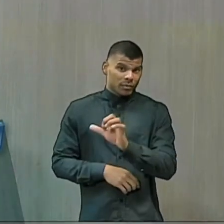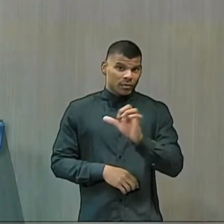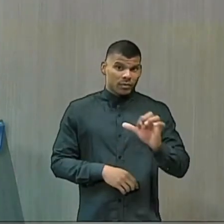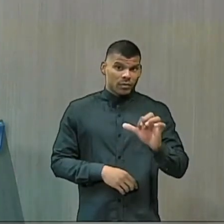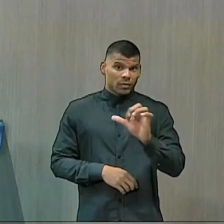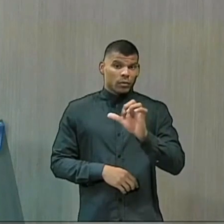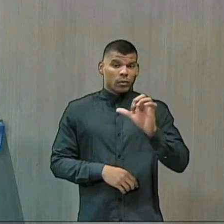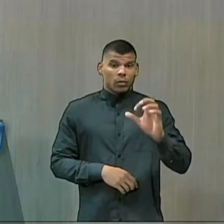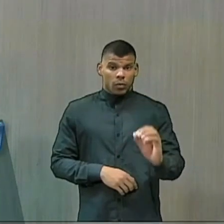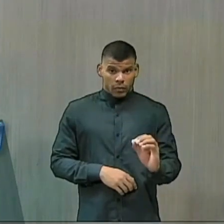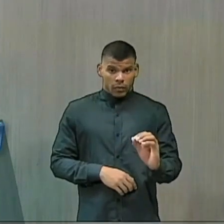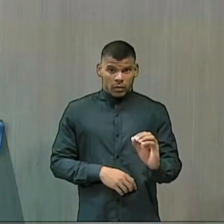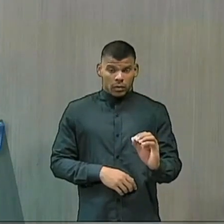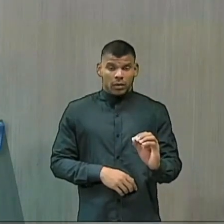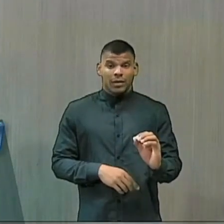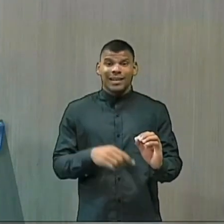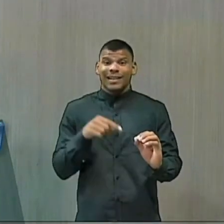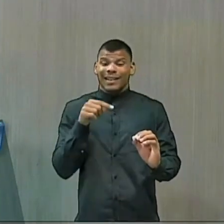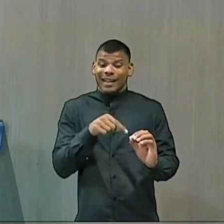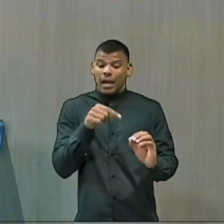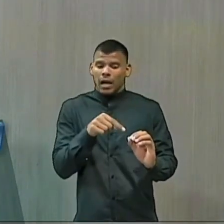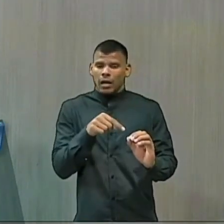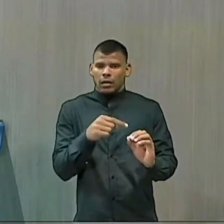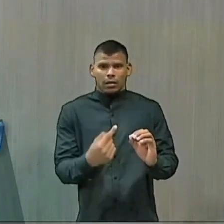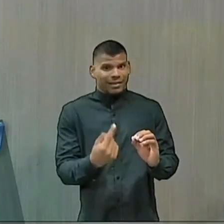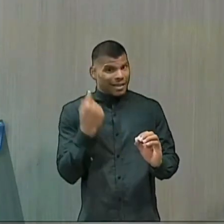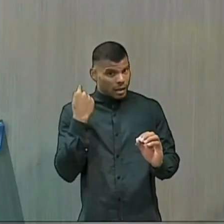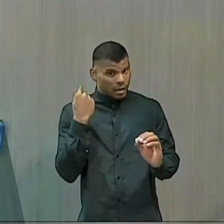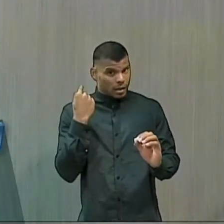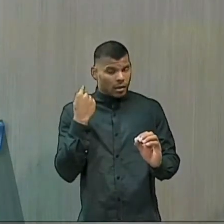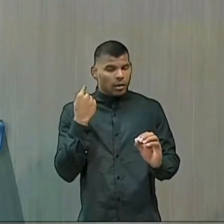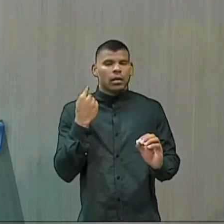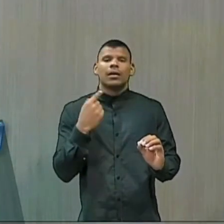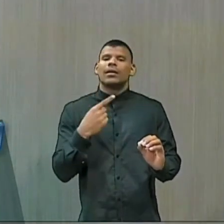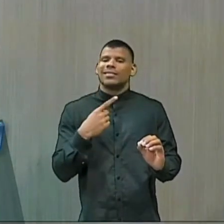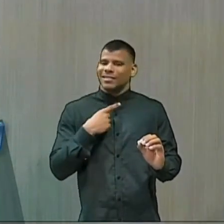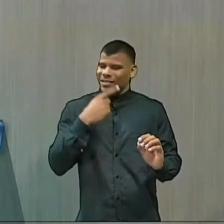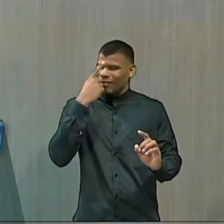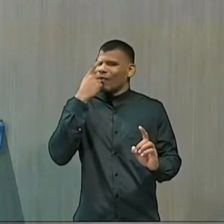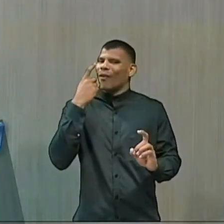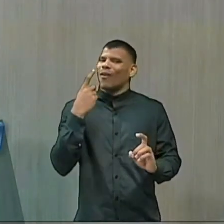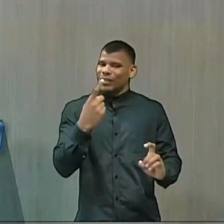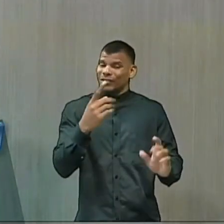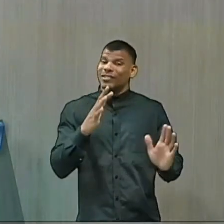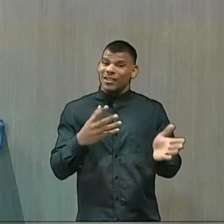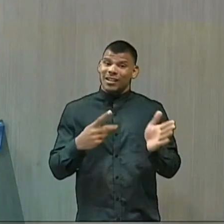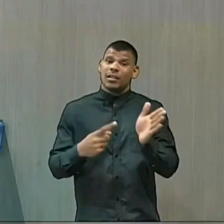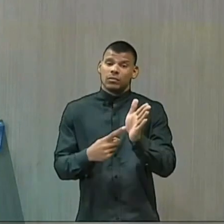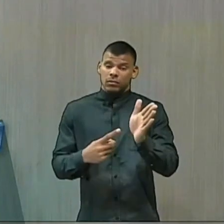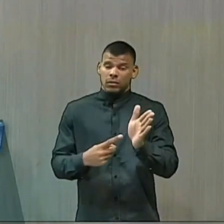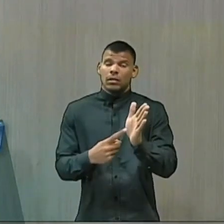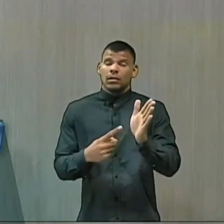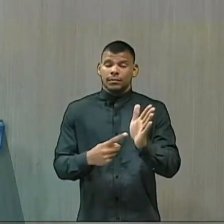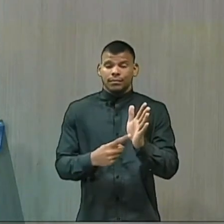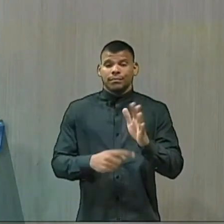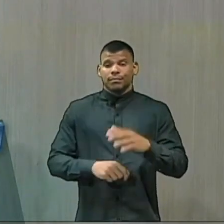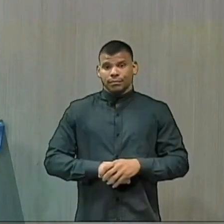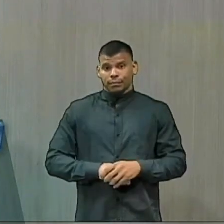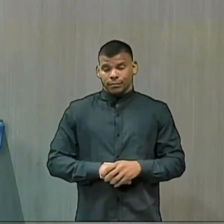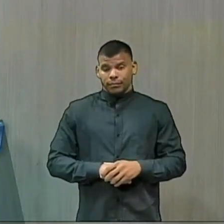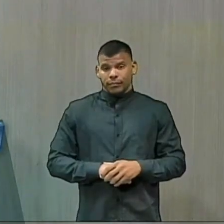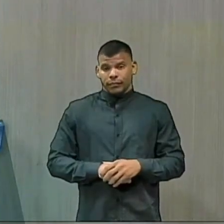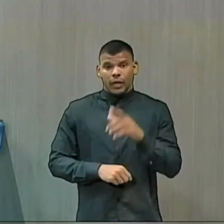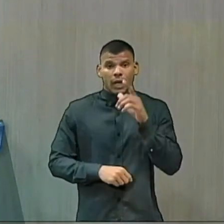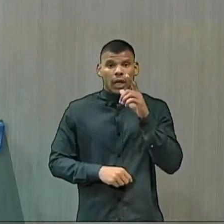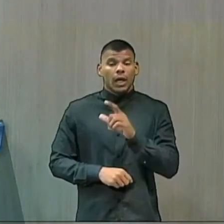ela recebe as denúncias de violências institucionais cometidas por agentes de Estado